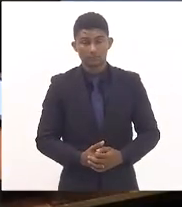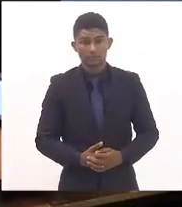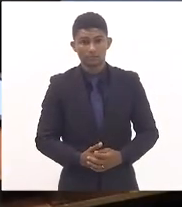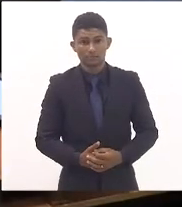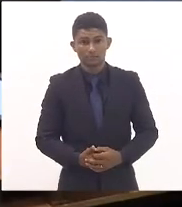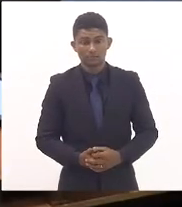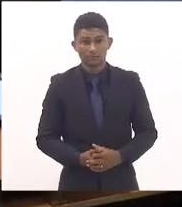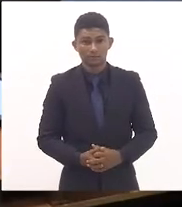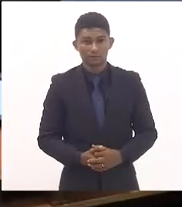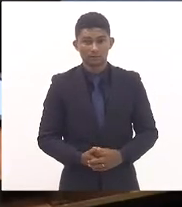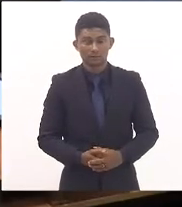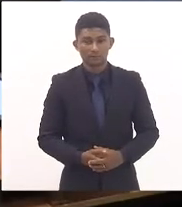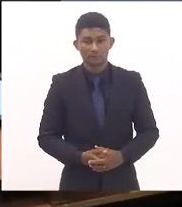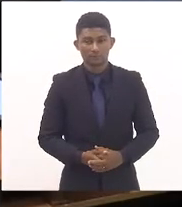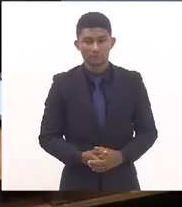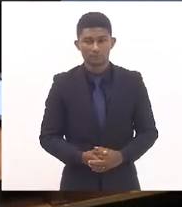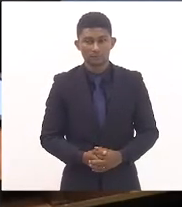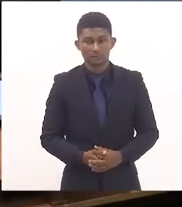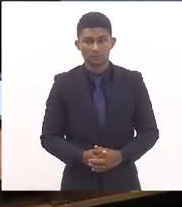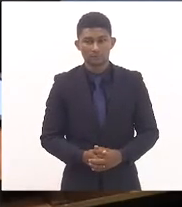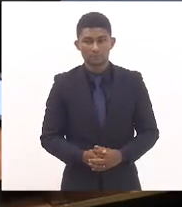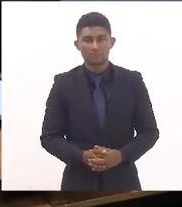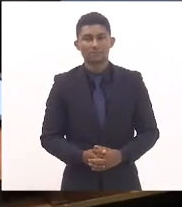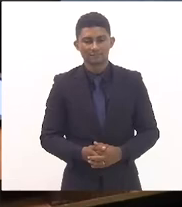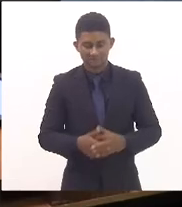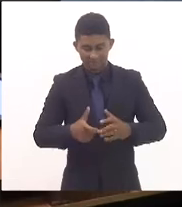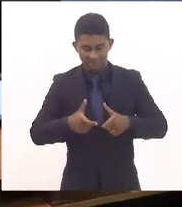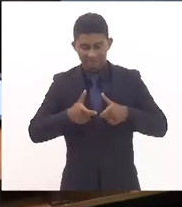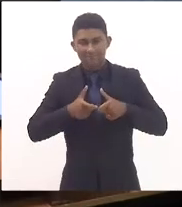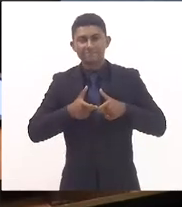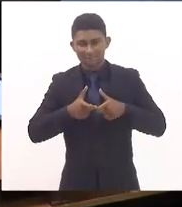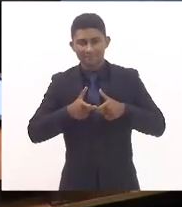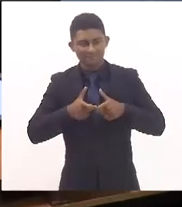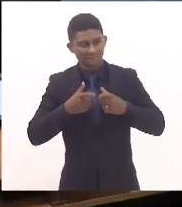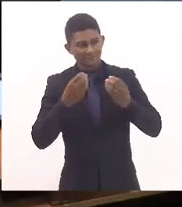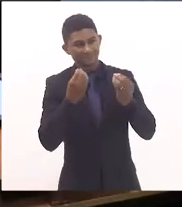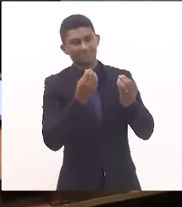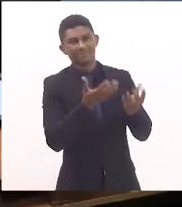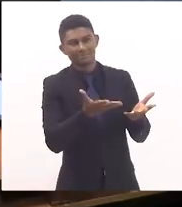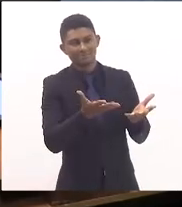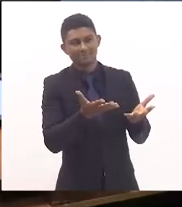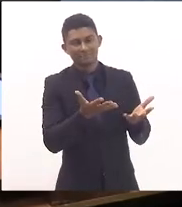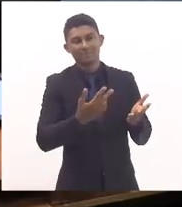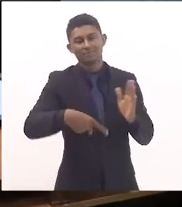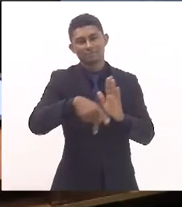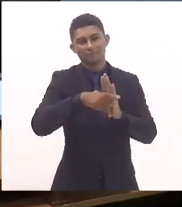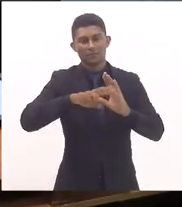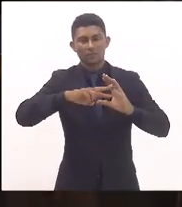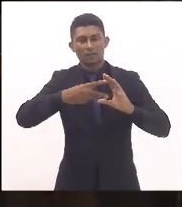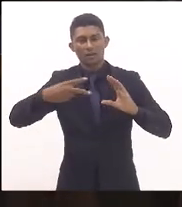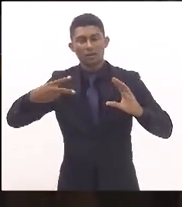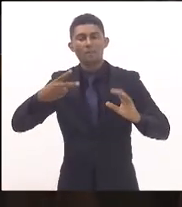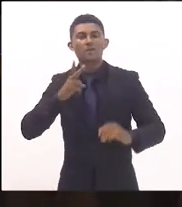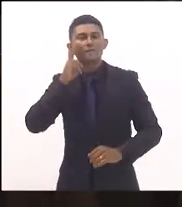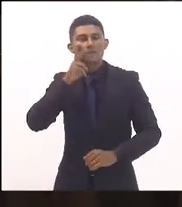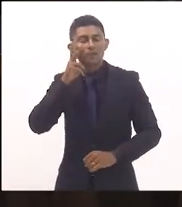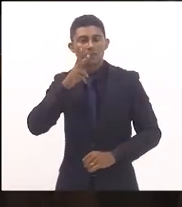o jeito a entrega da comenda da Câmara Municipal